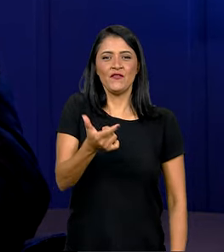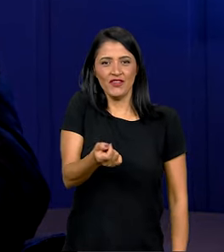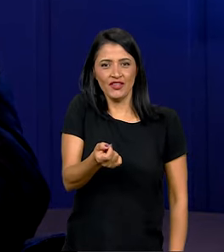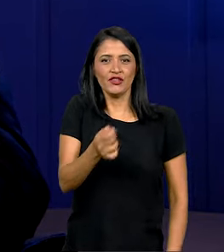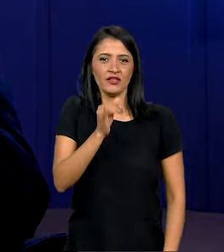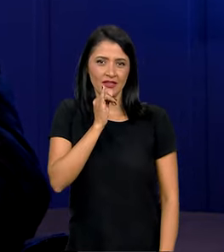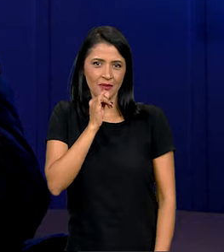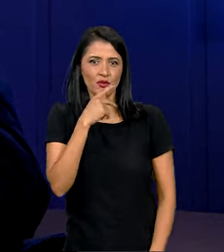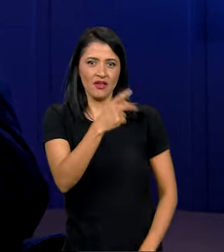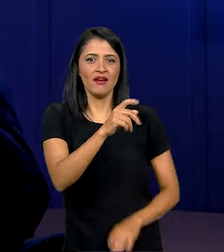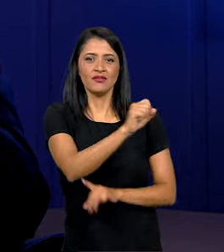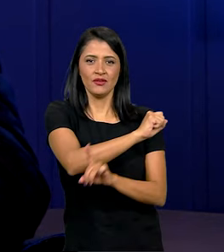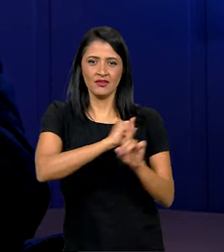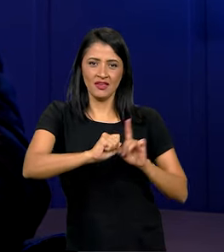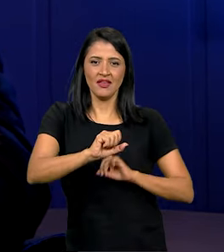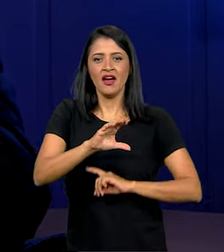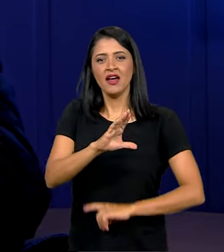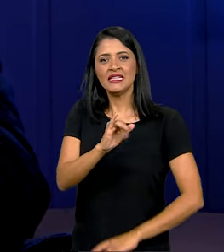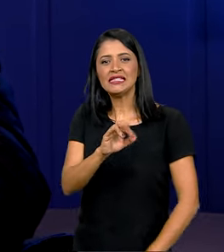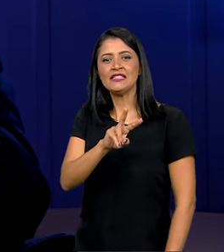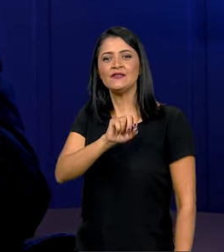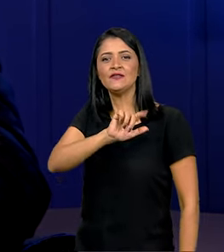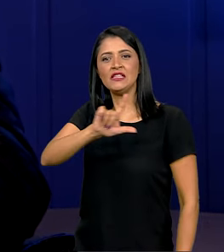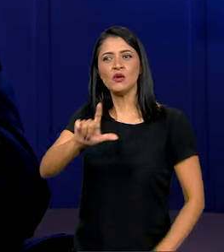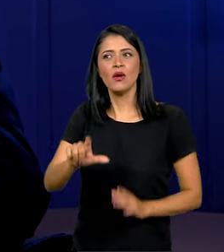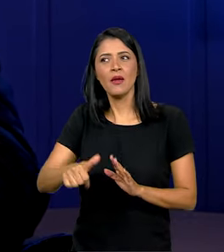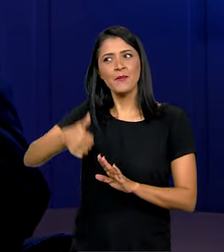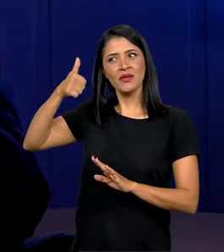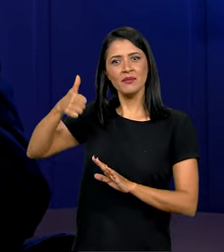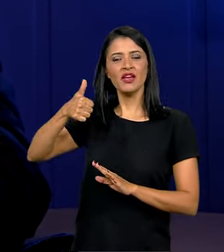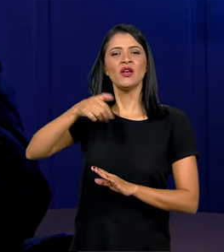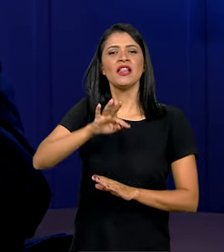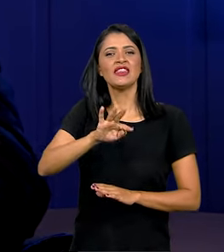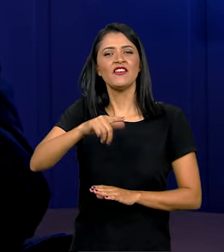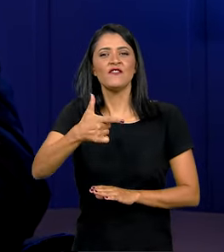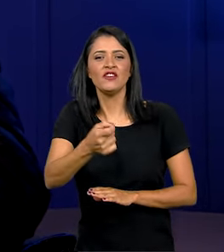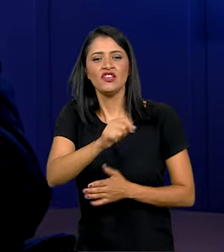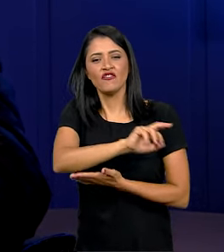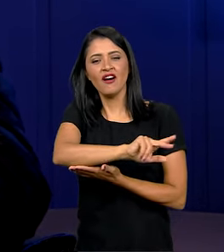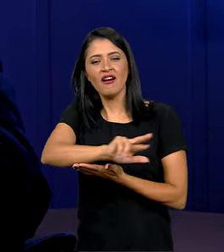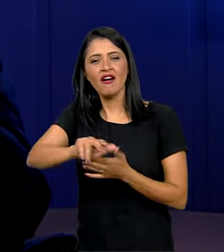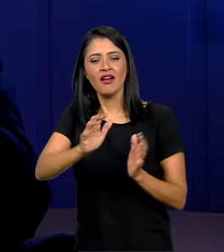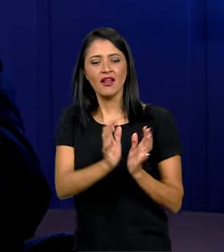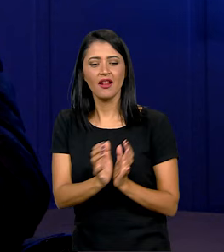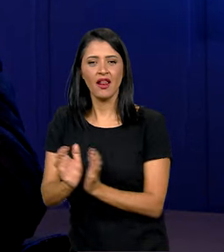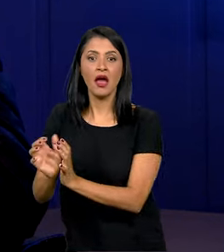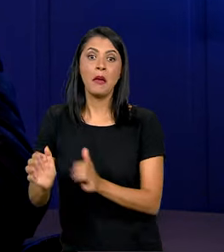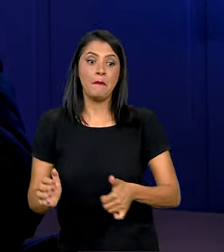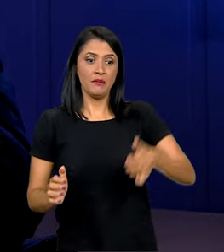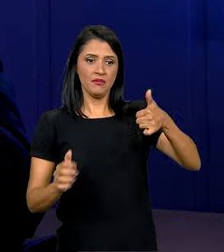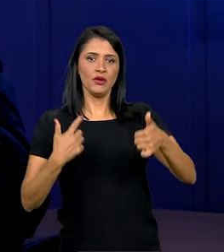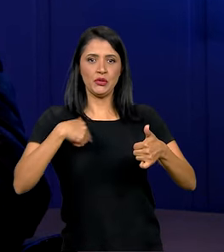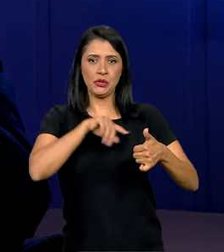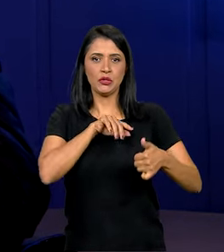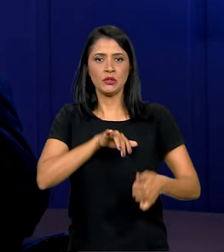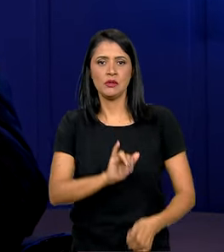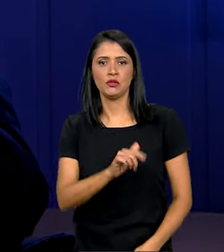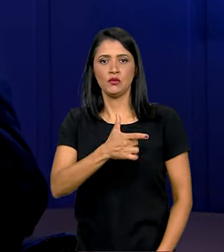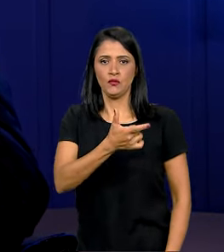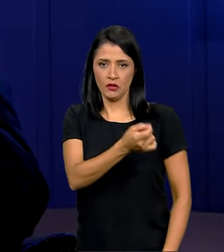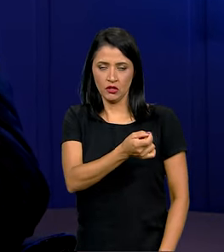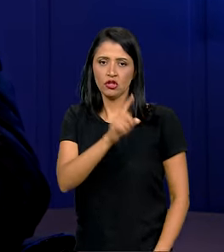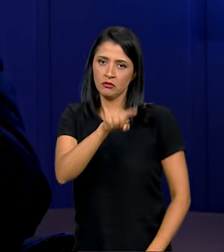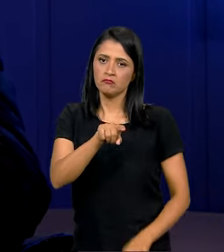exemplo da sociedade civil ele antecede o T20 e diversos outros grupos que eu acho que de certa maneira